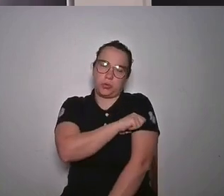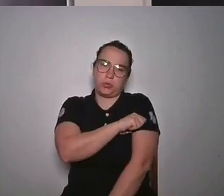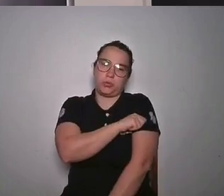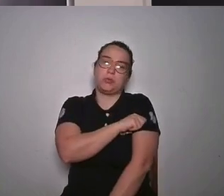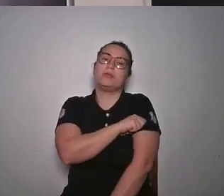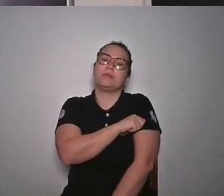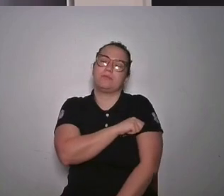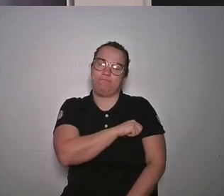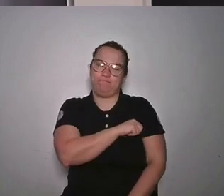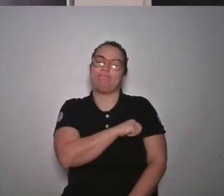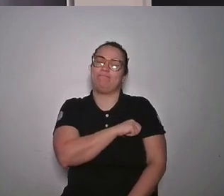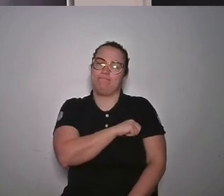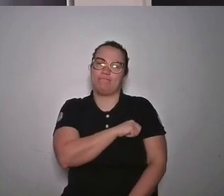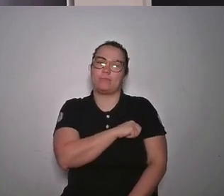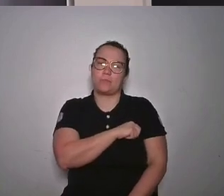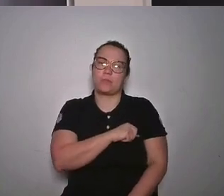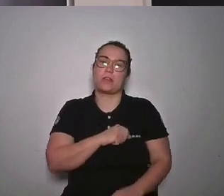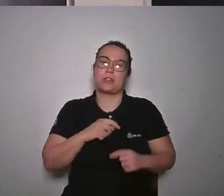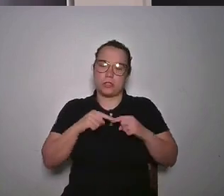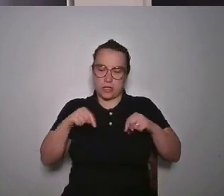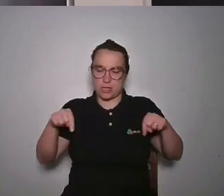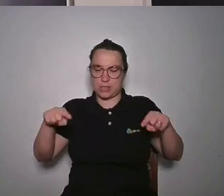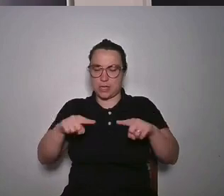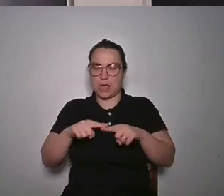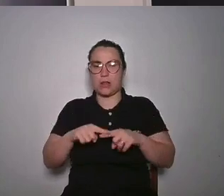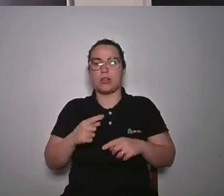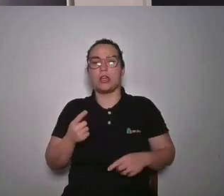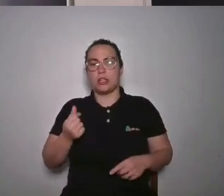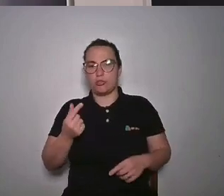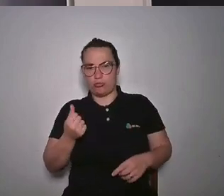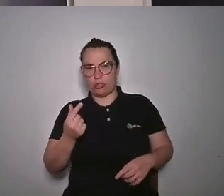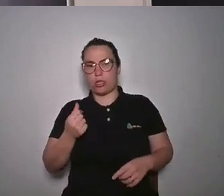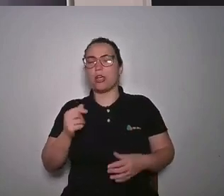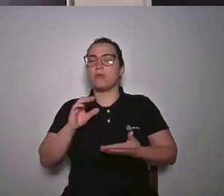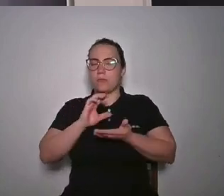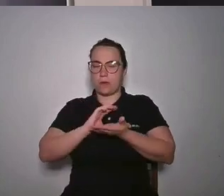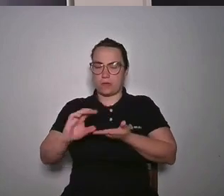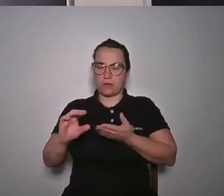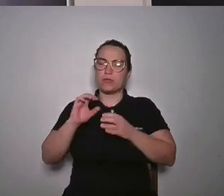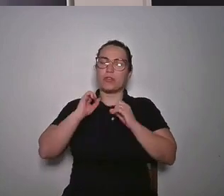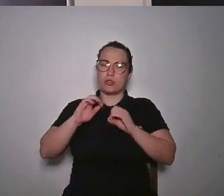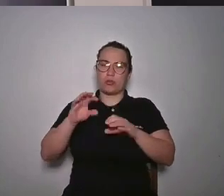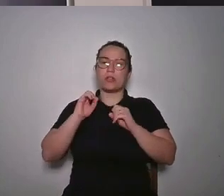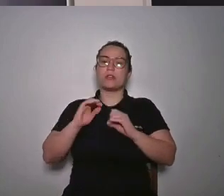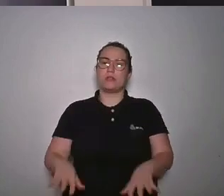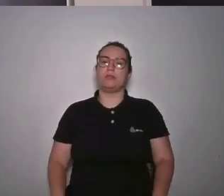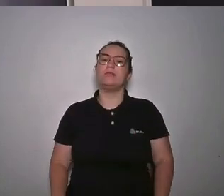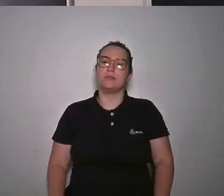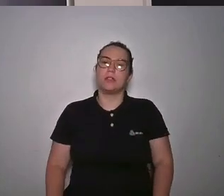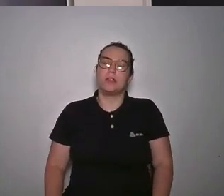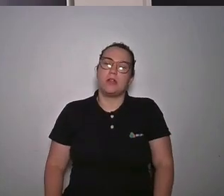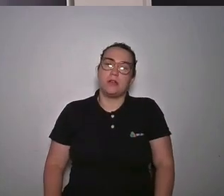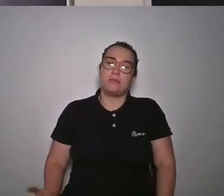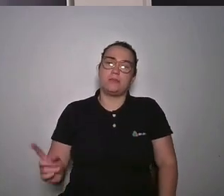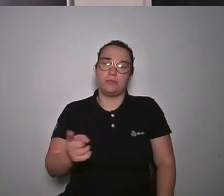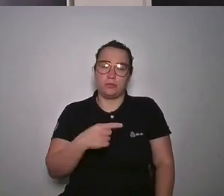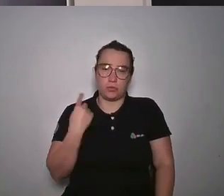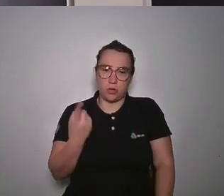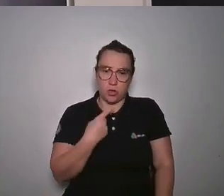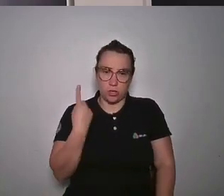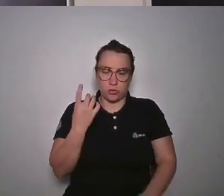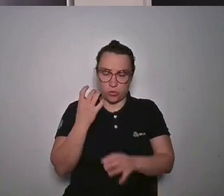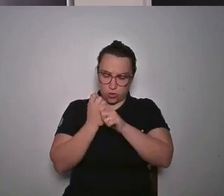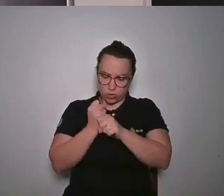capita. Aluno em sala de aula é dinheiro em caixa para investimento na educação. Então, nosso orçamento de